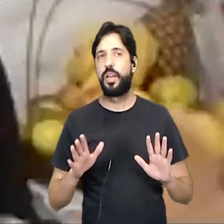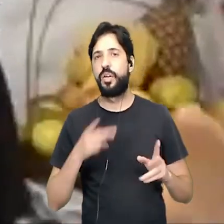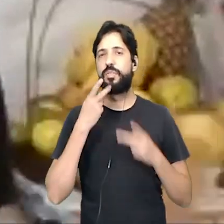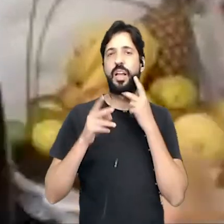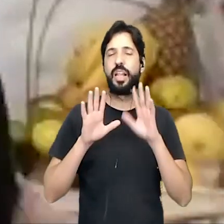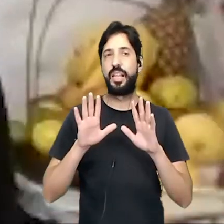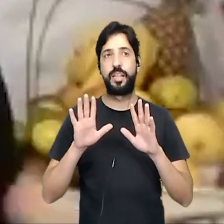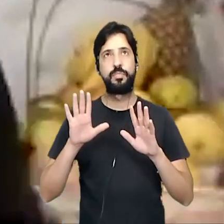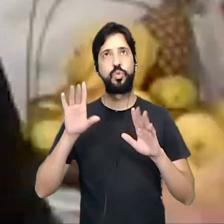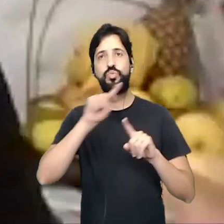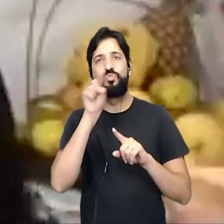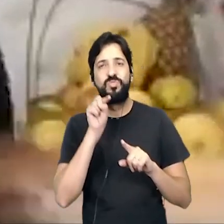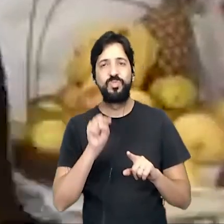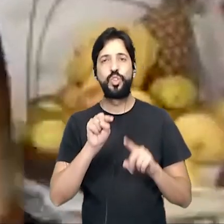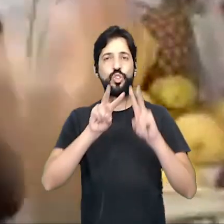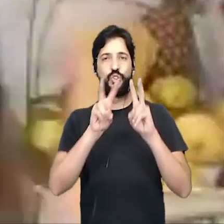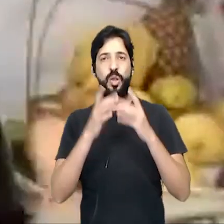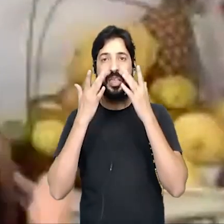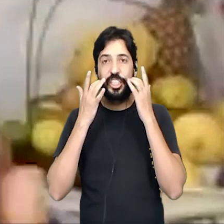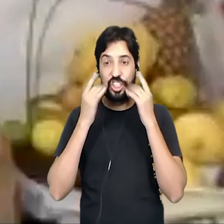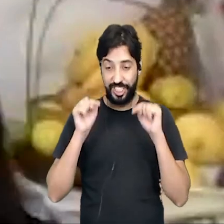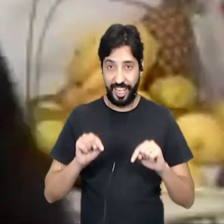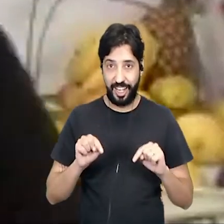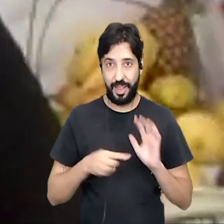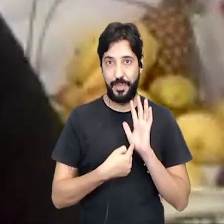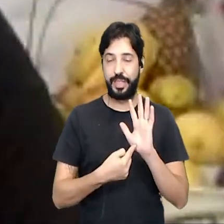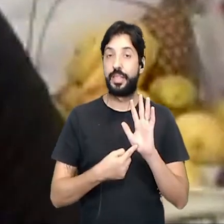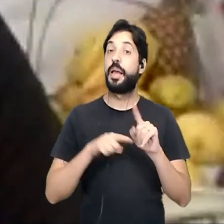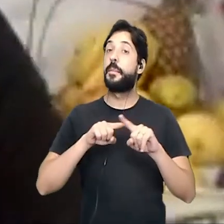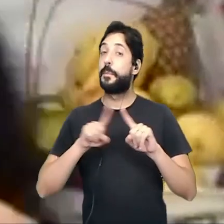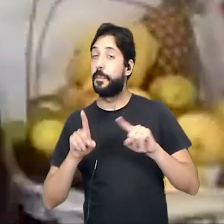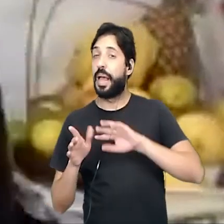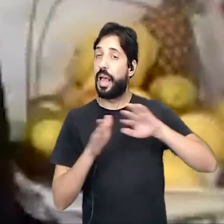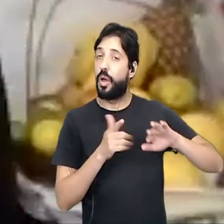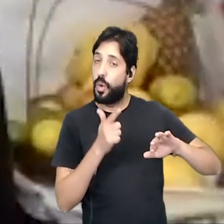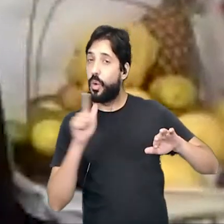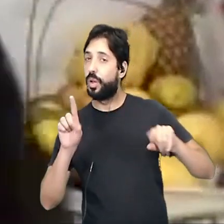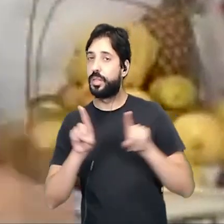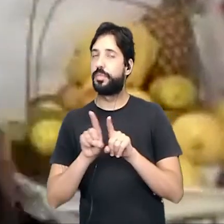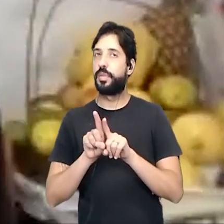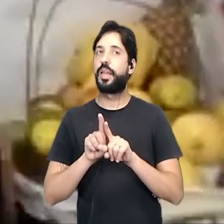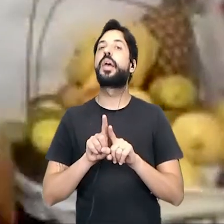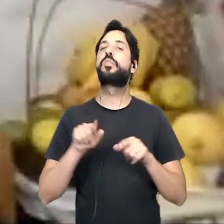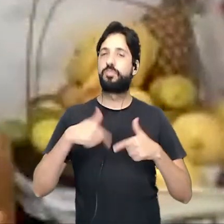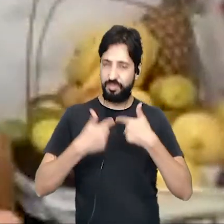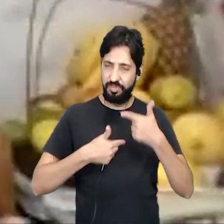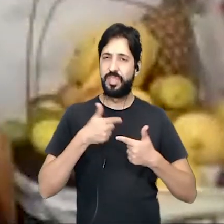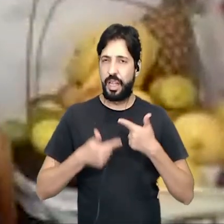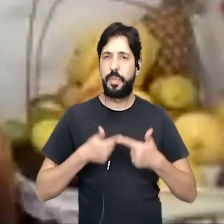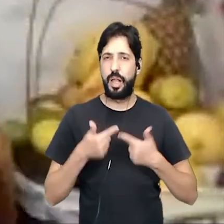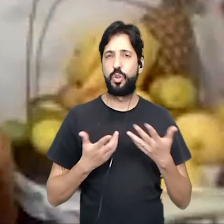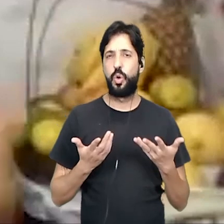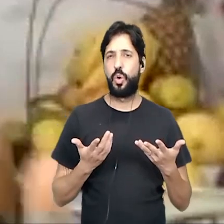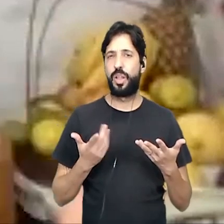Então, a gente fala assim, porque isso foi uma das primeiras questões da dramaturgia. Por outro lado, também, na construção da dramaturgia, a